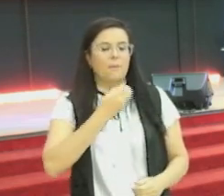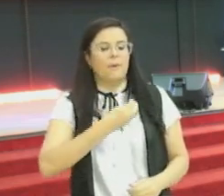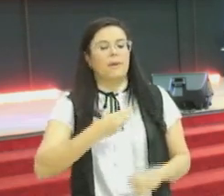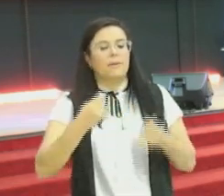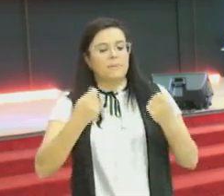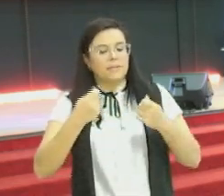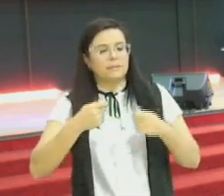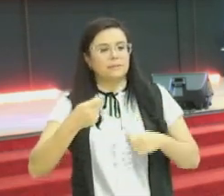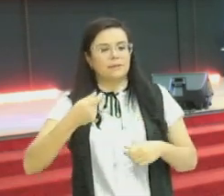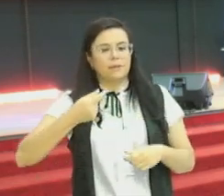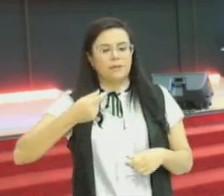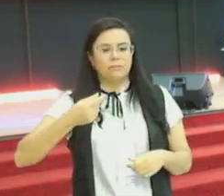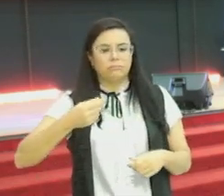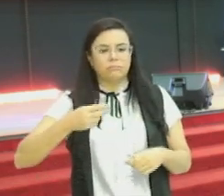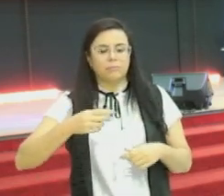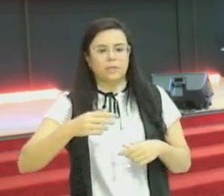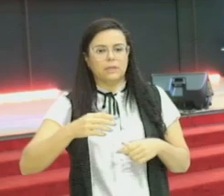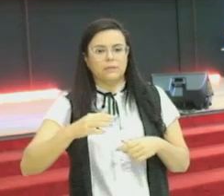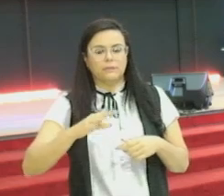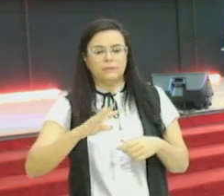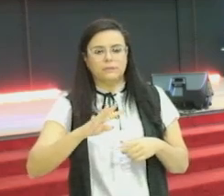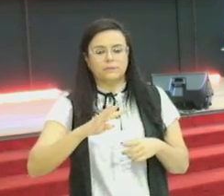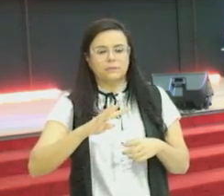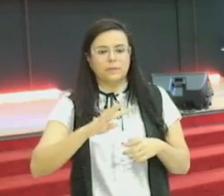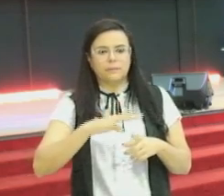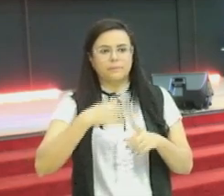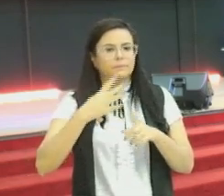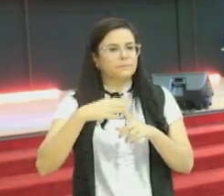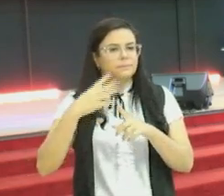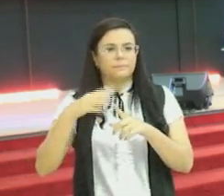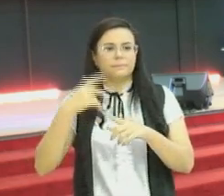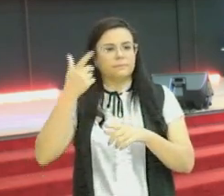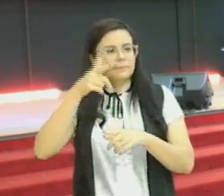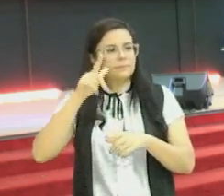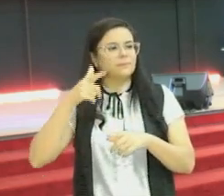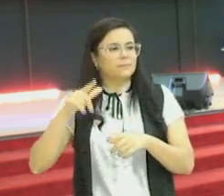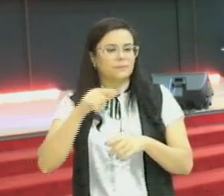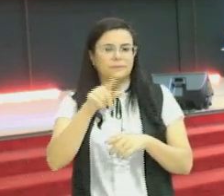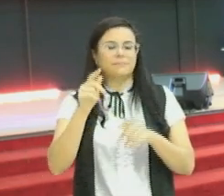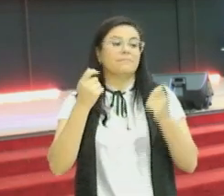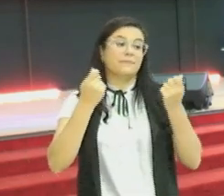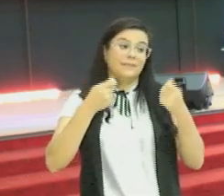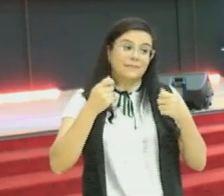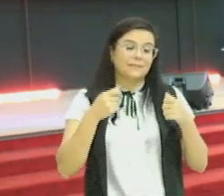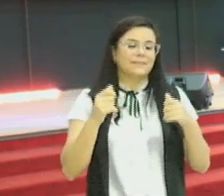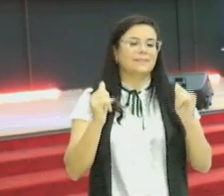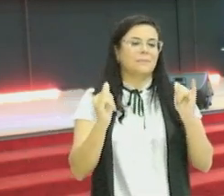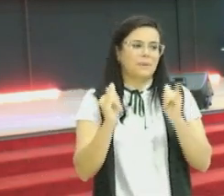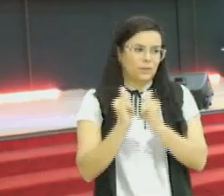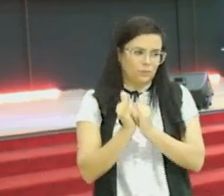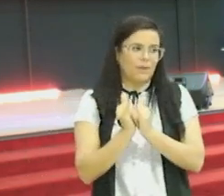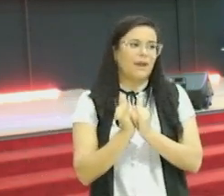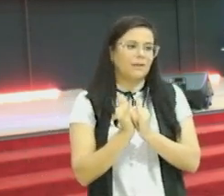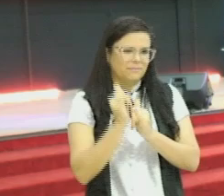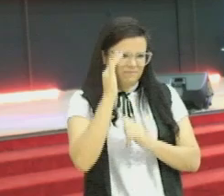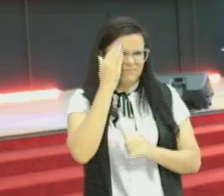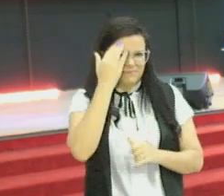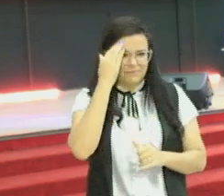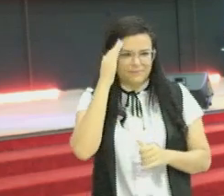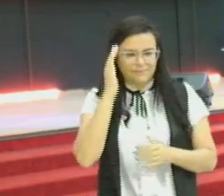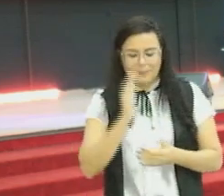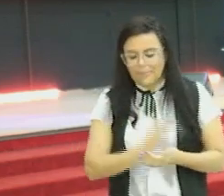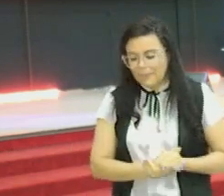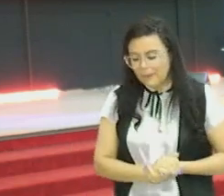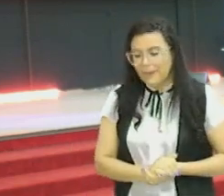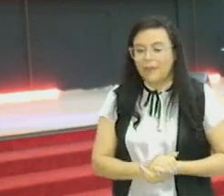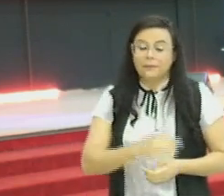pecasse a primeira vez, chegasse para Deus e dissesse, me perdoa, Senhor, e o Senhor dissesse, está perdoado, meu filho, está perdoado, minha filha. Segunda vez,